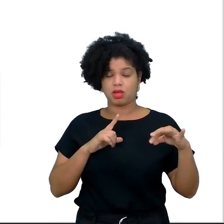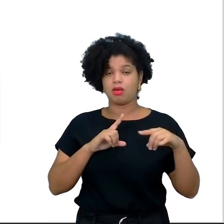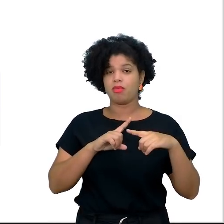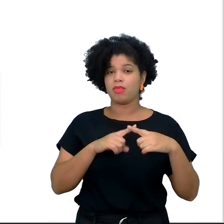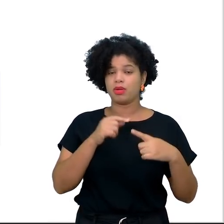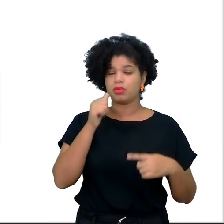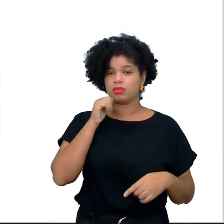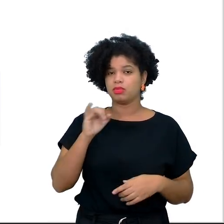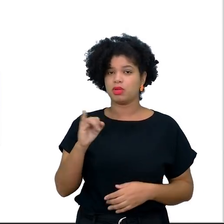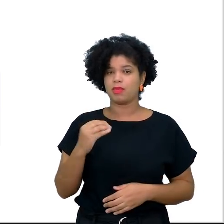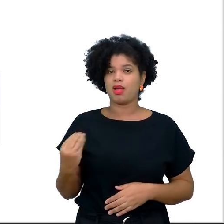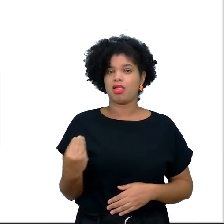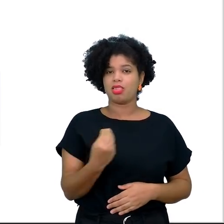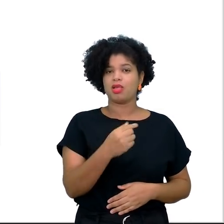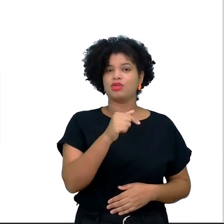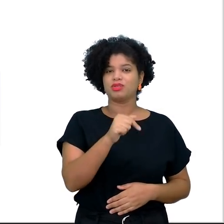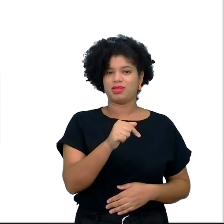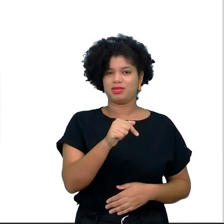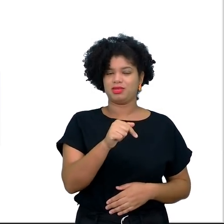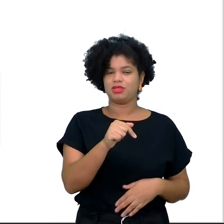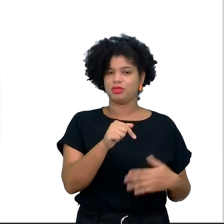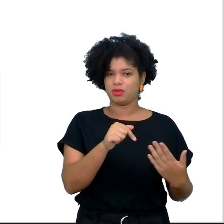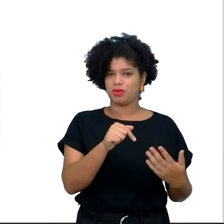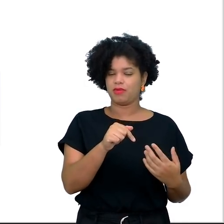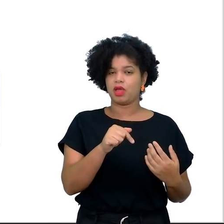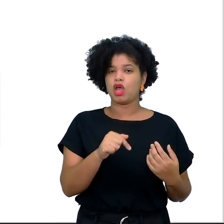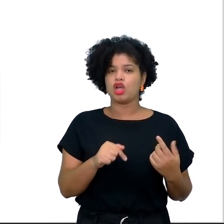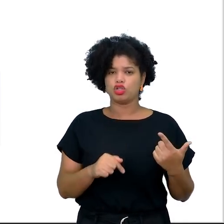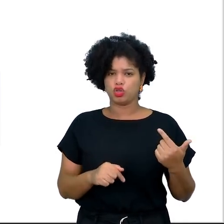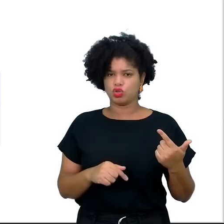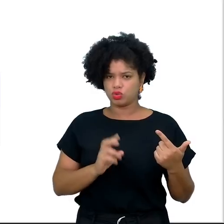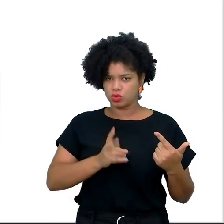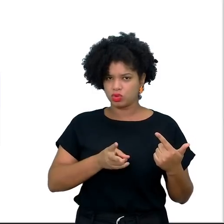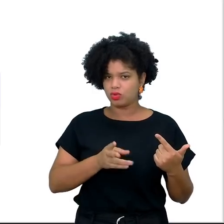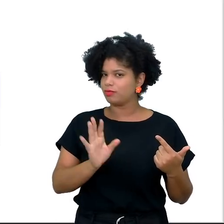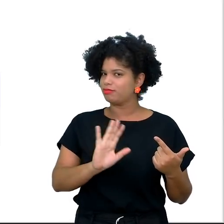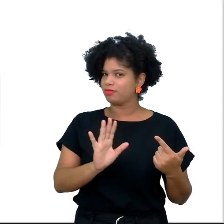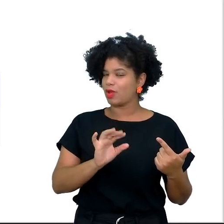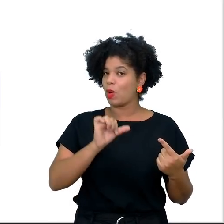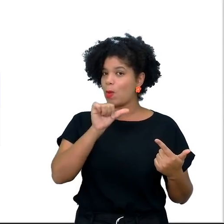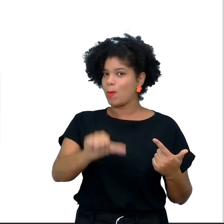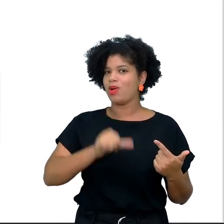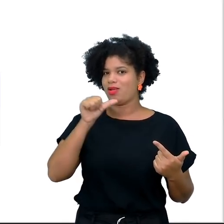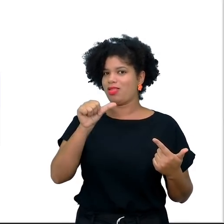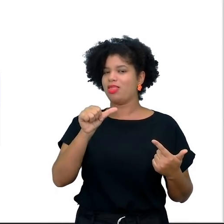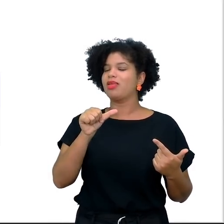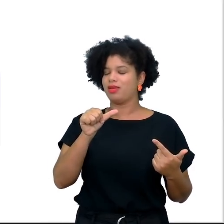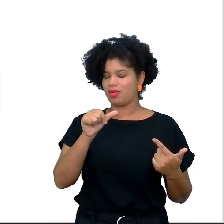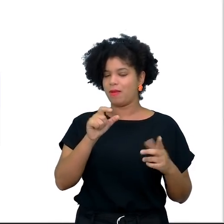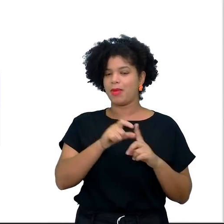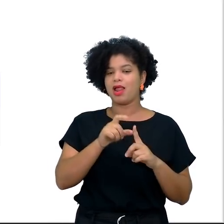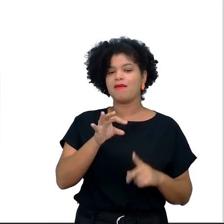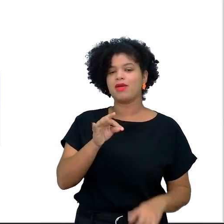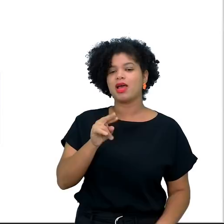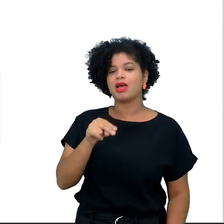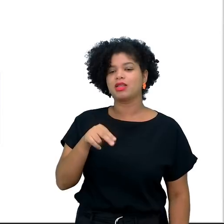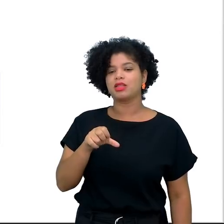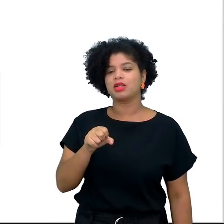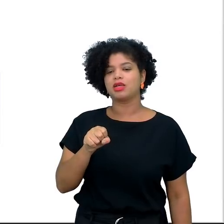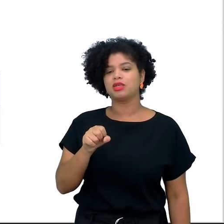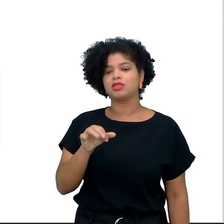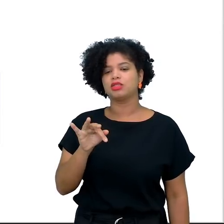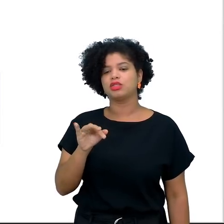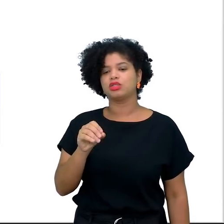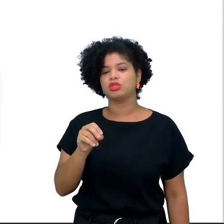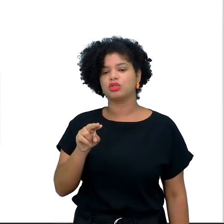houve uma mudança do estado inicial, ou seja, uma transformação positiva, que ela ganha 7